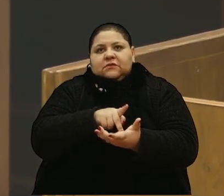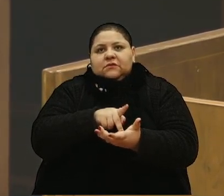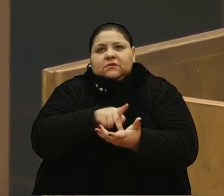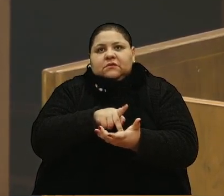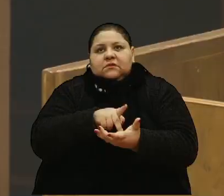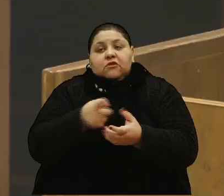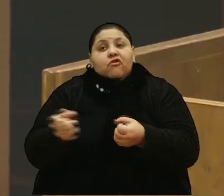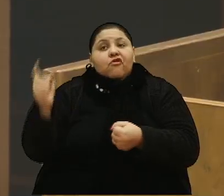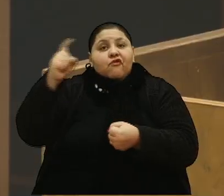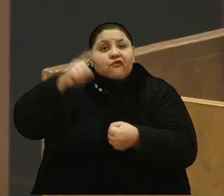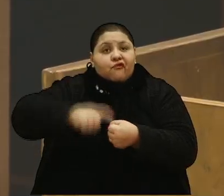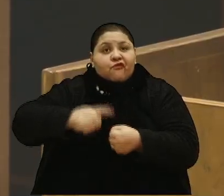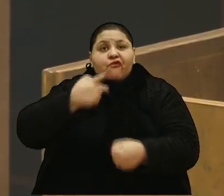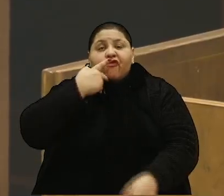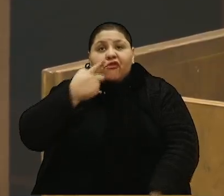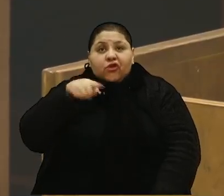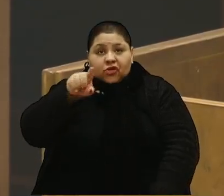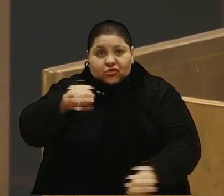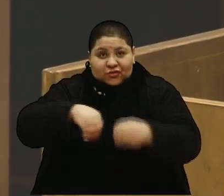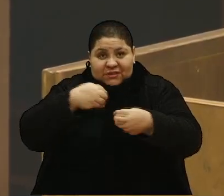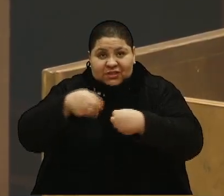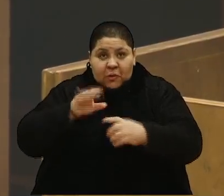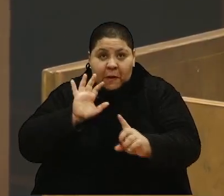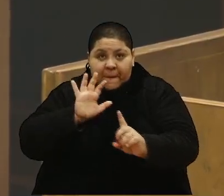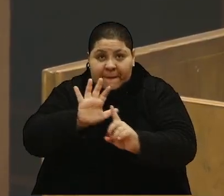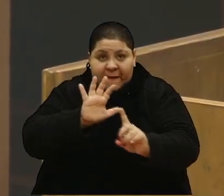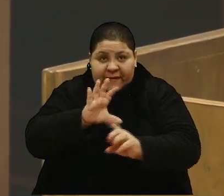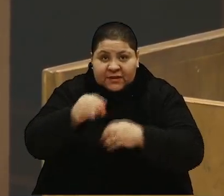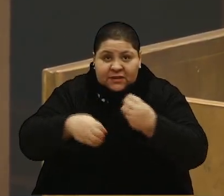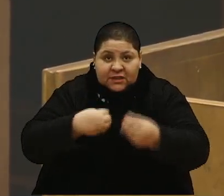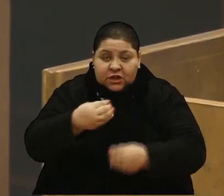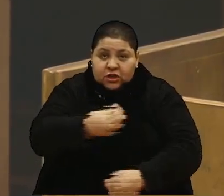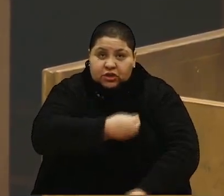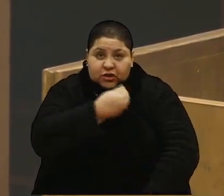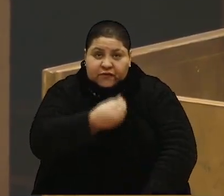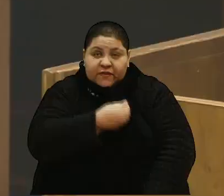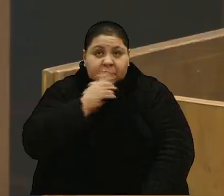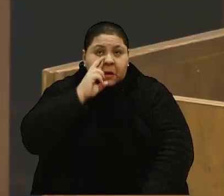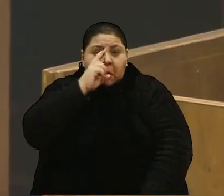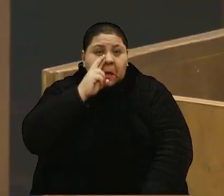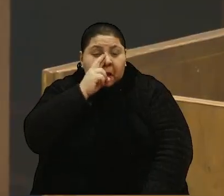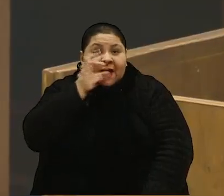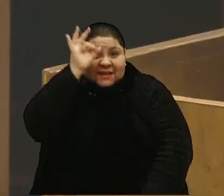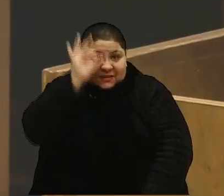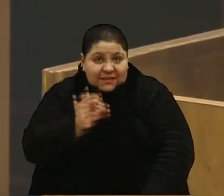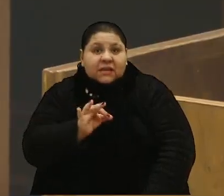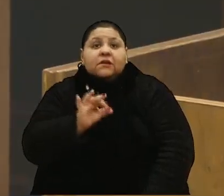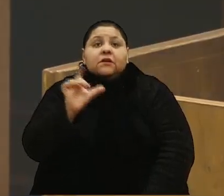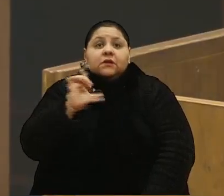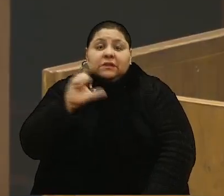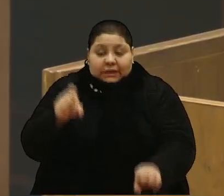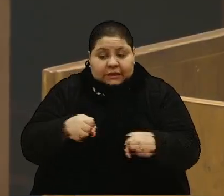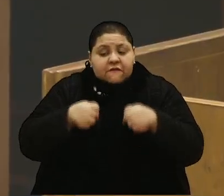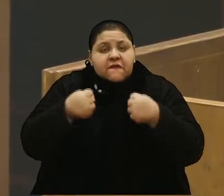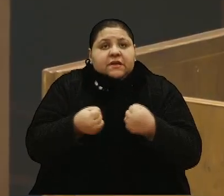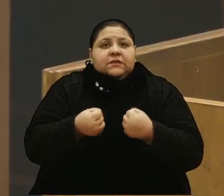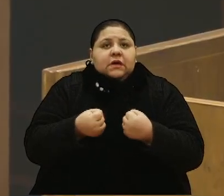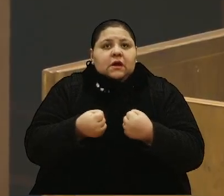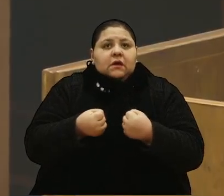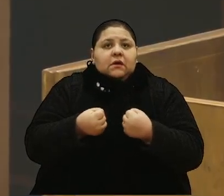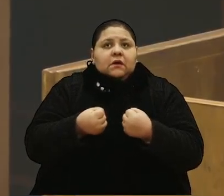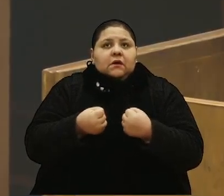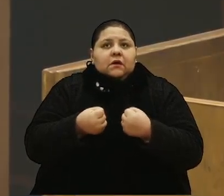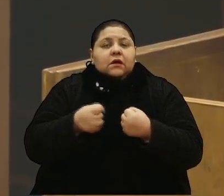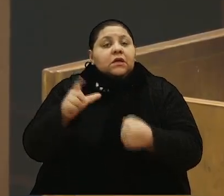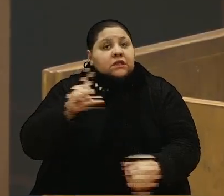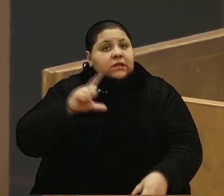Volto a repetir, tu te sentiu ameaçado, tu sentiu que a tua vida estava em risco, é justo, existe a defesa.